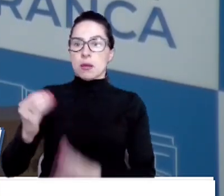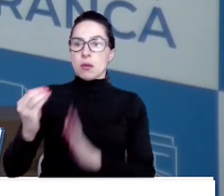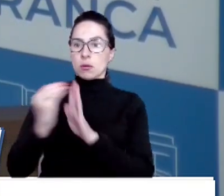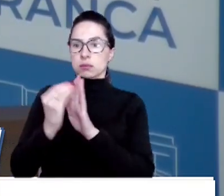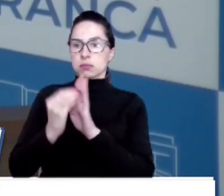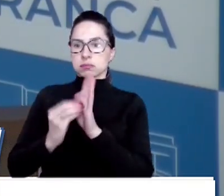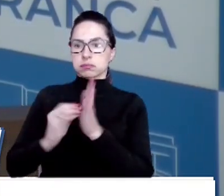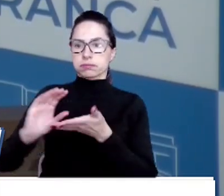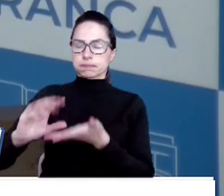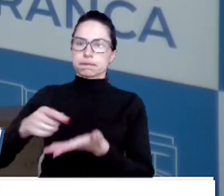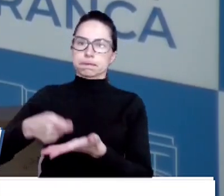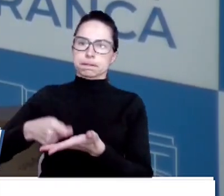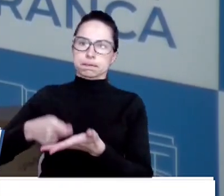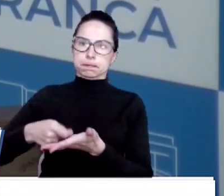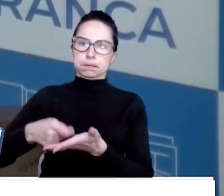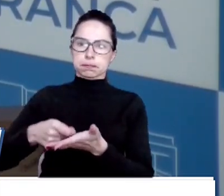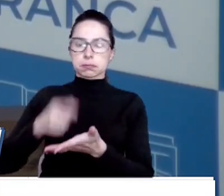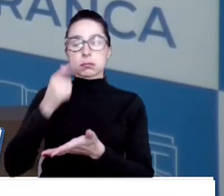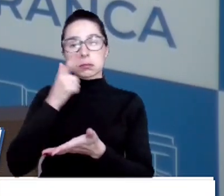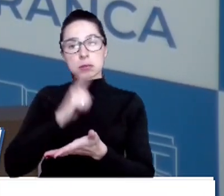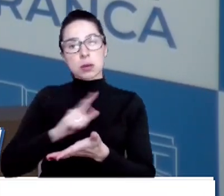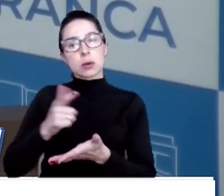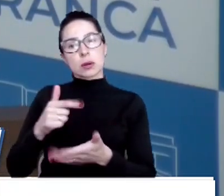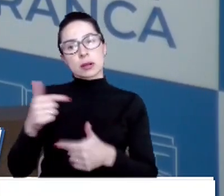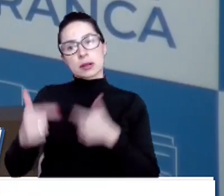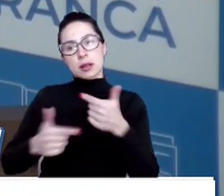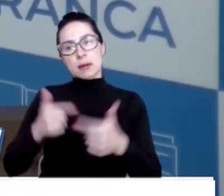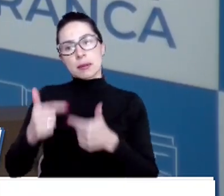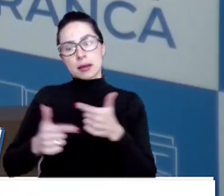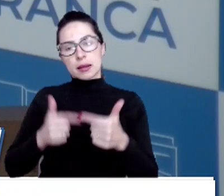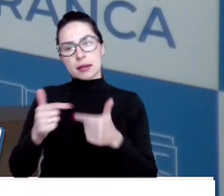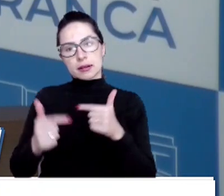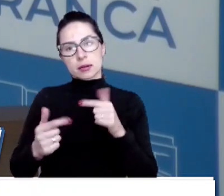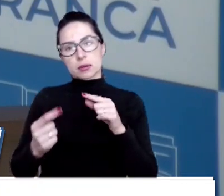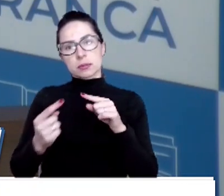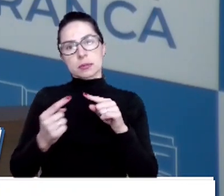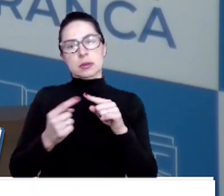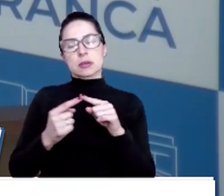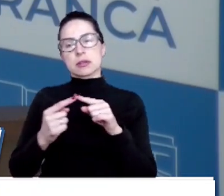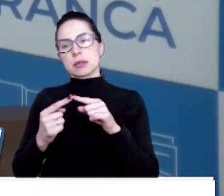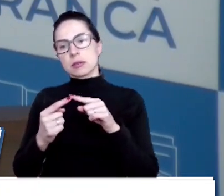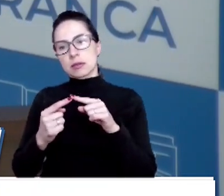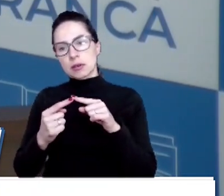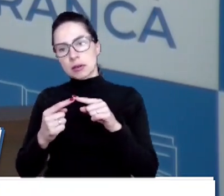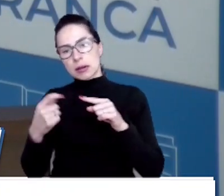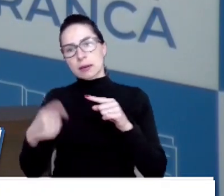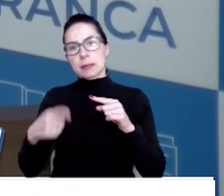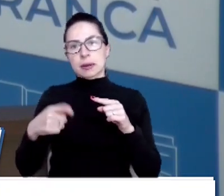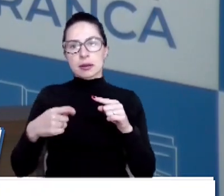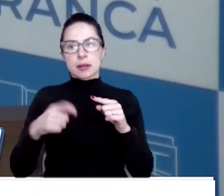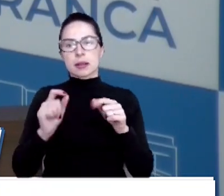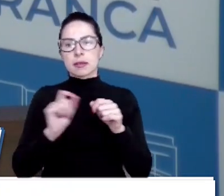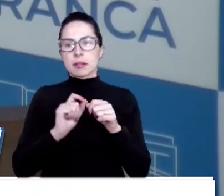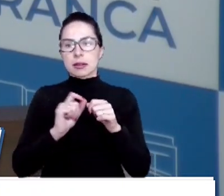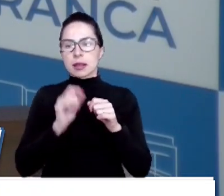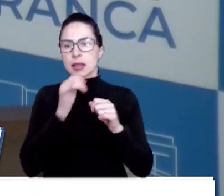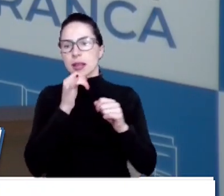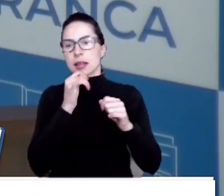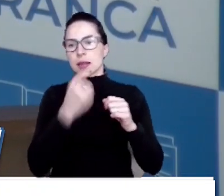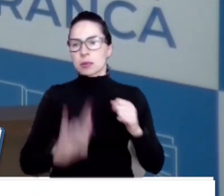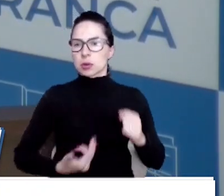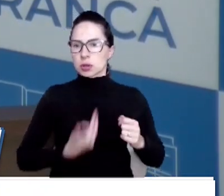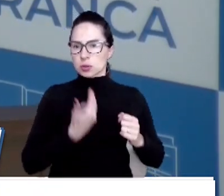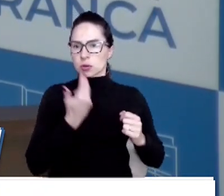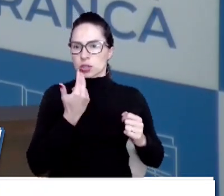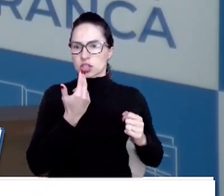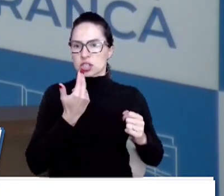impositivas para procedimentos que precisam ser feitos por exemplo cirurgias eletivas